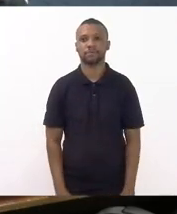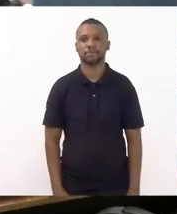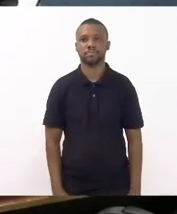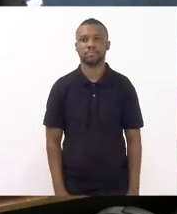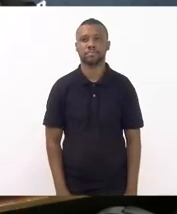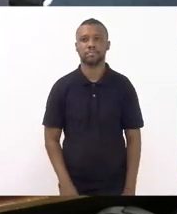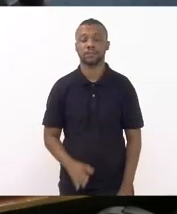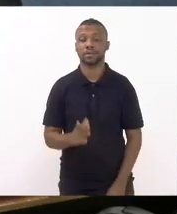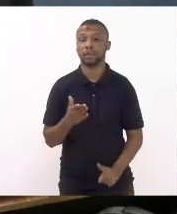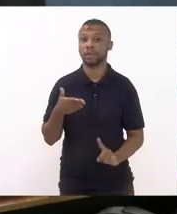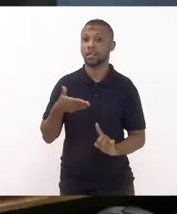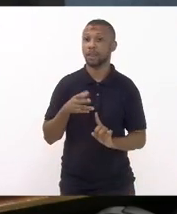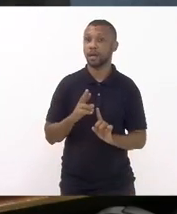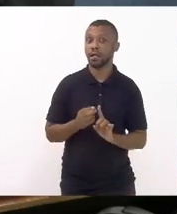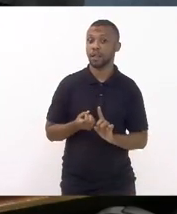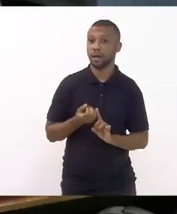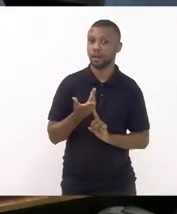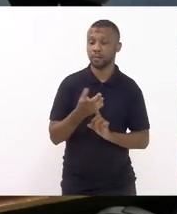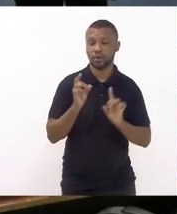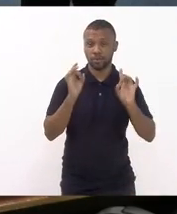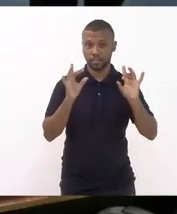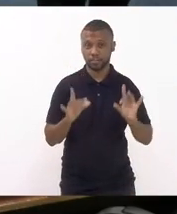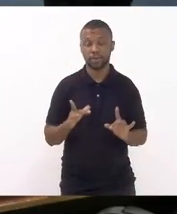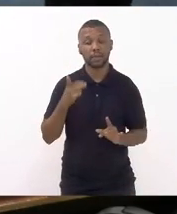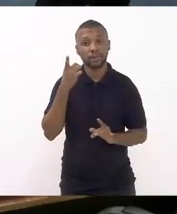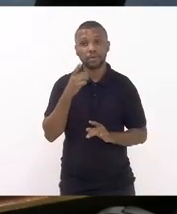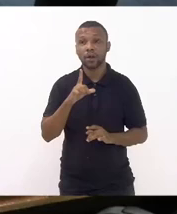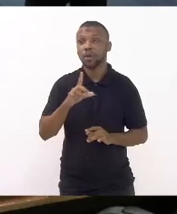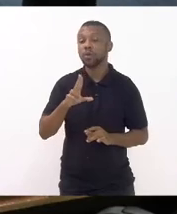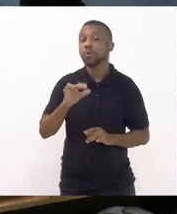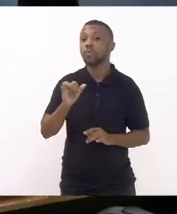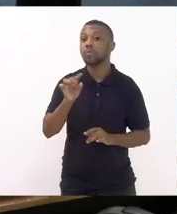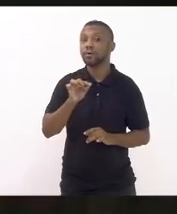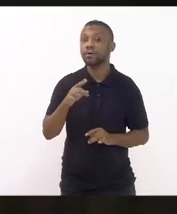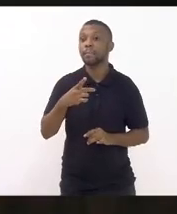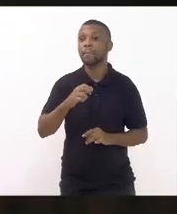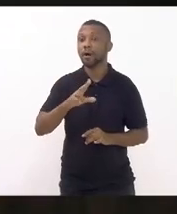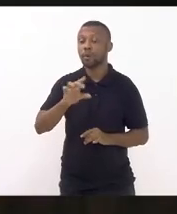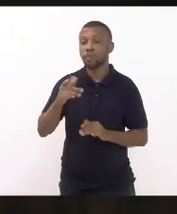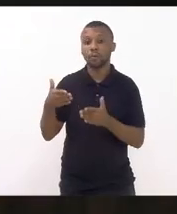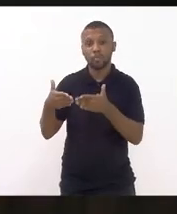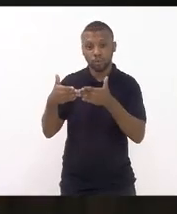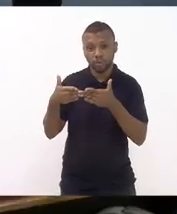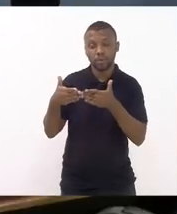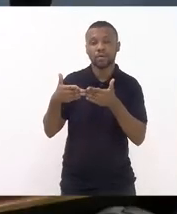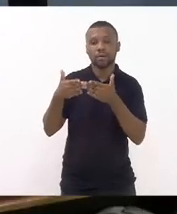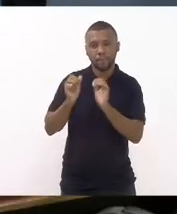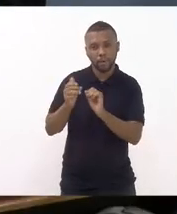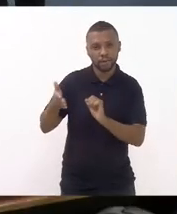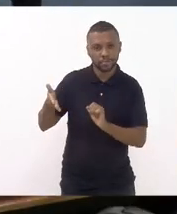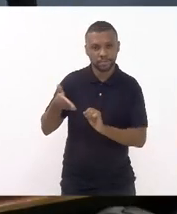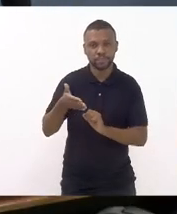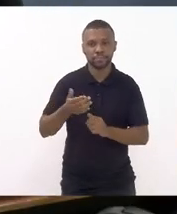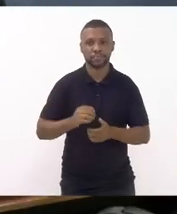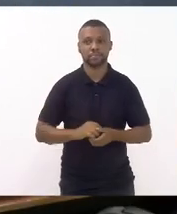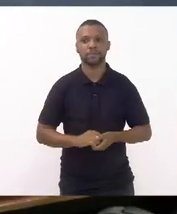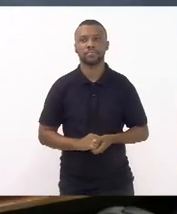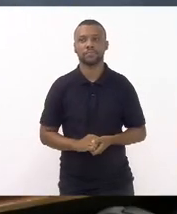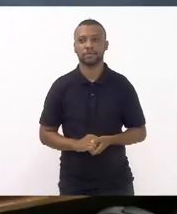Designa relator especial. Tem aqui o deputado Luiz Paulo presente. Por gentileza, deputado Luiz Paulo.